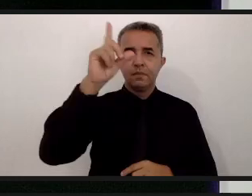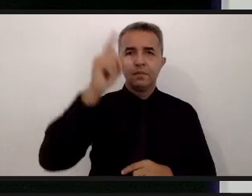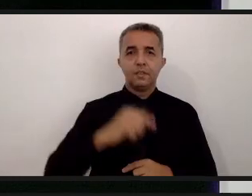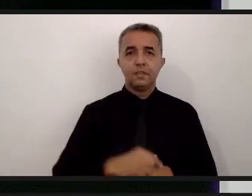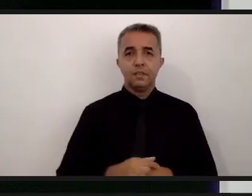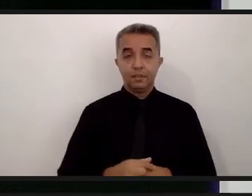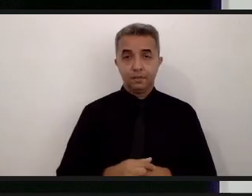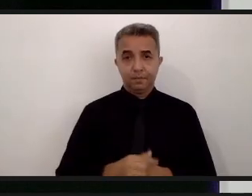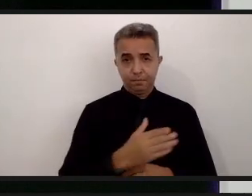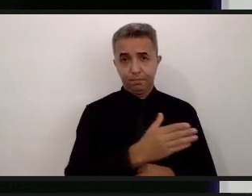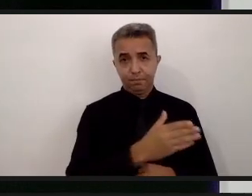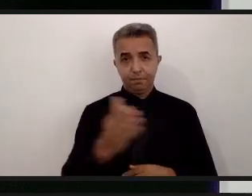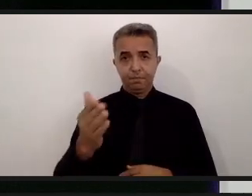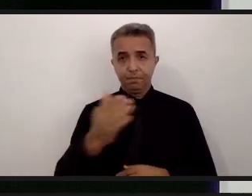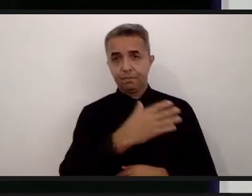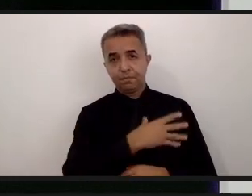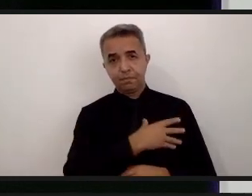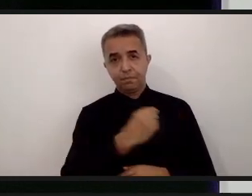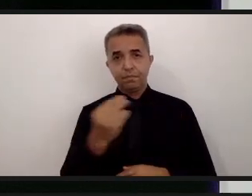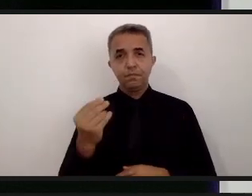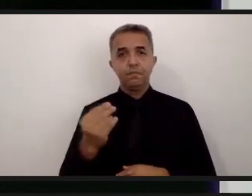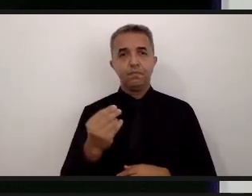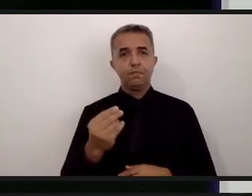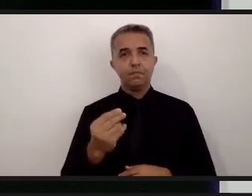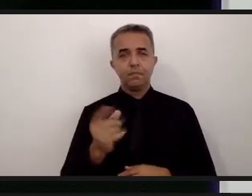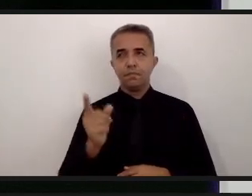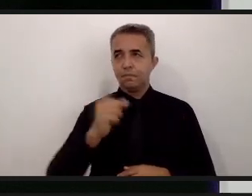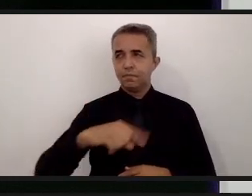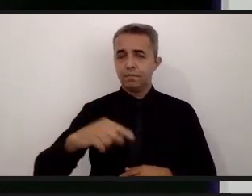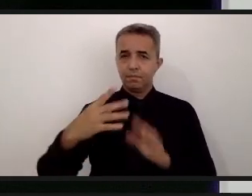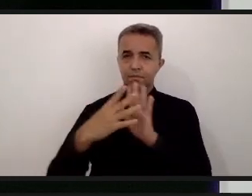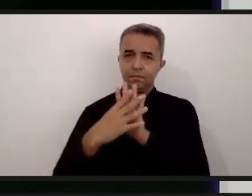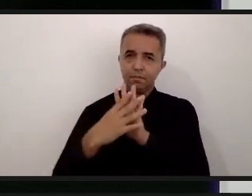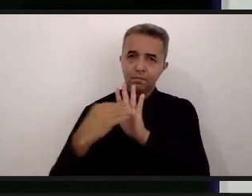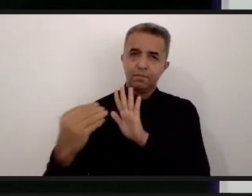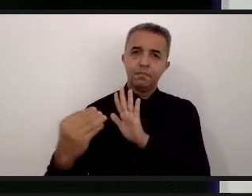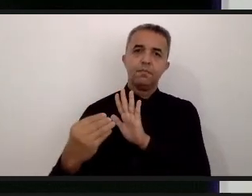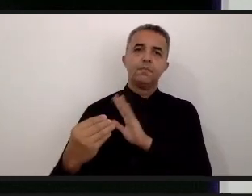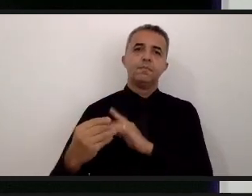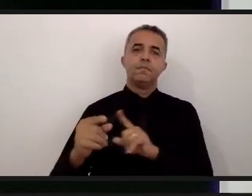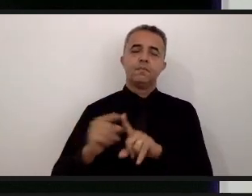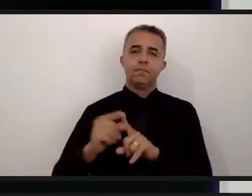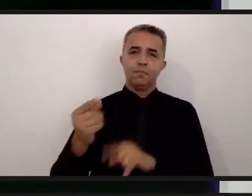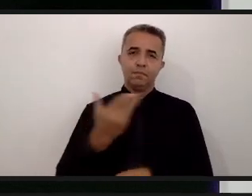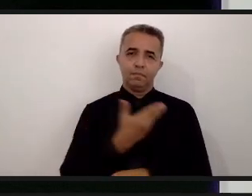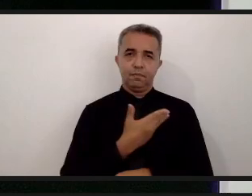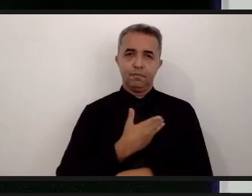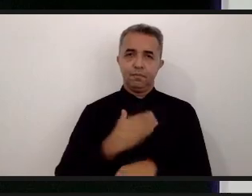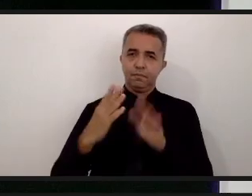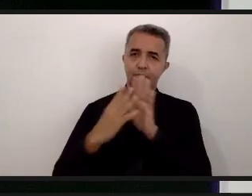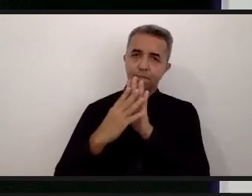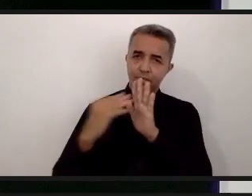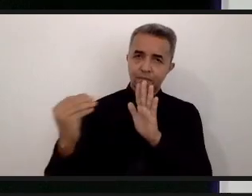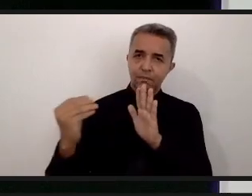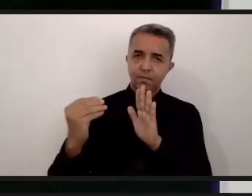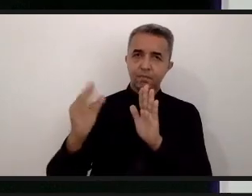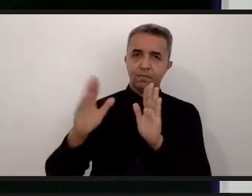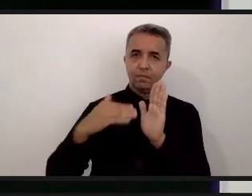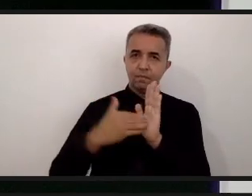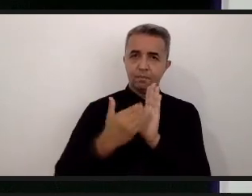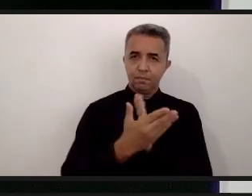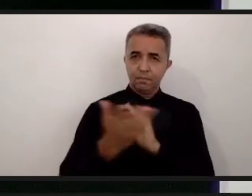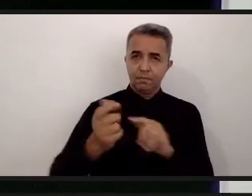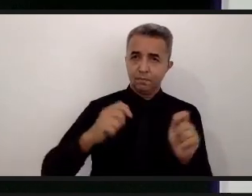seus filhos, é dar exemplo às suas amigas. É tudo que você pode fazer. Então, doutor, obrigado por essa